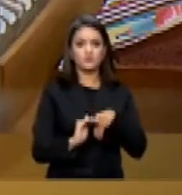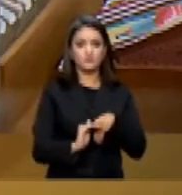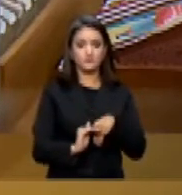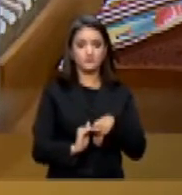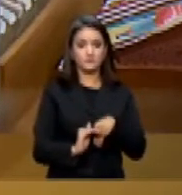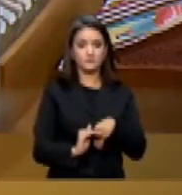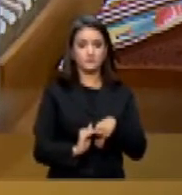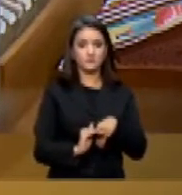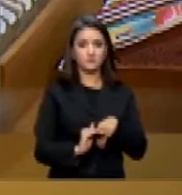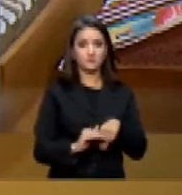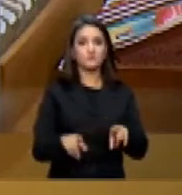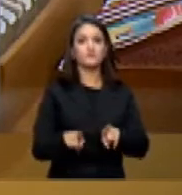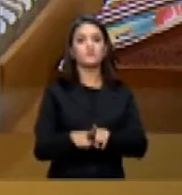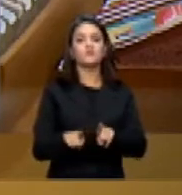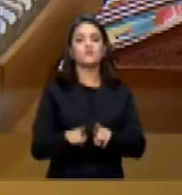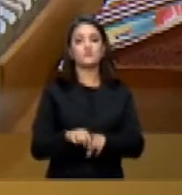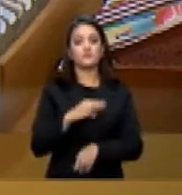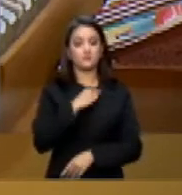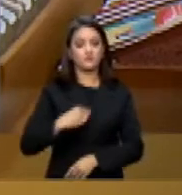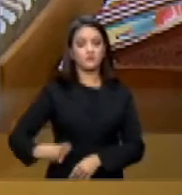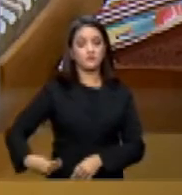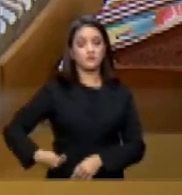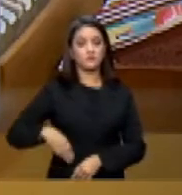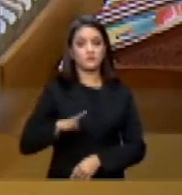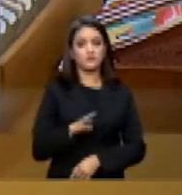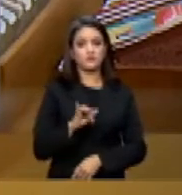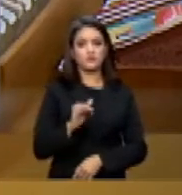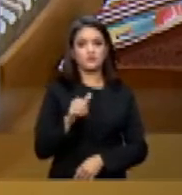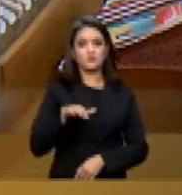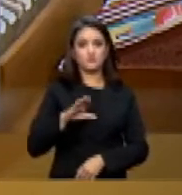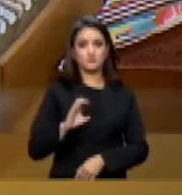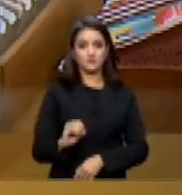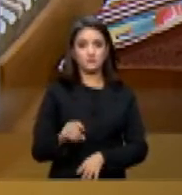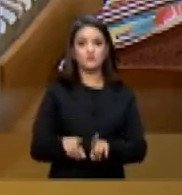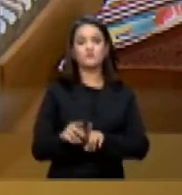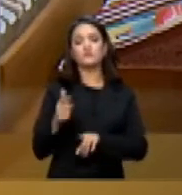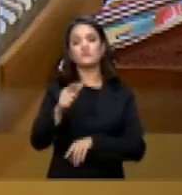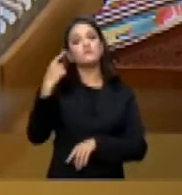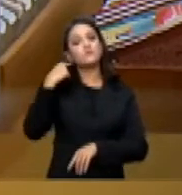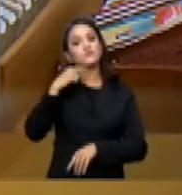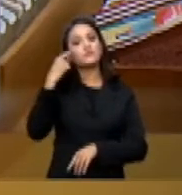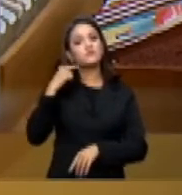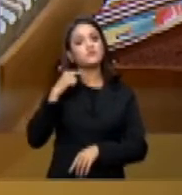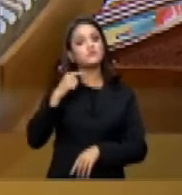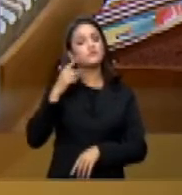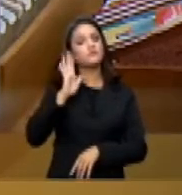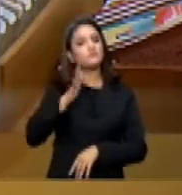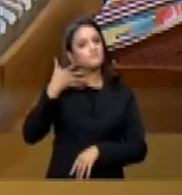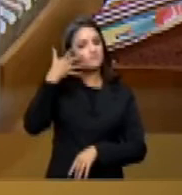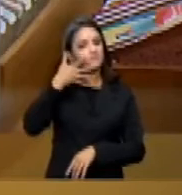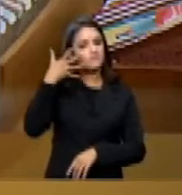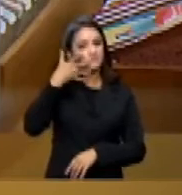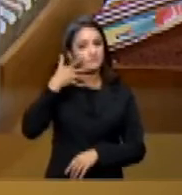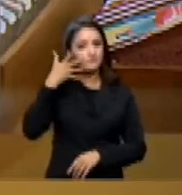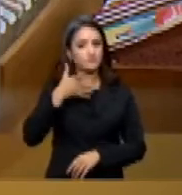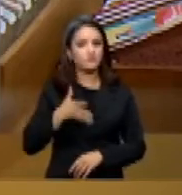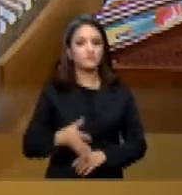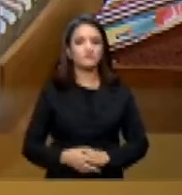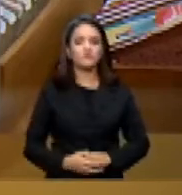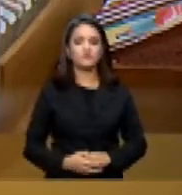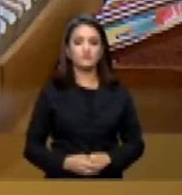Cumprimento o ministro Bruno Bianchi, os demais advogados que estiveram na tribuna, produzindo